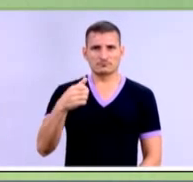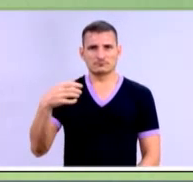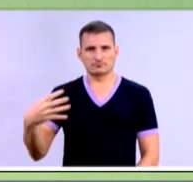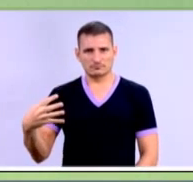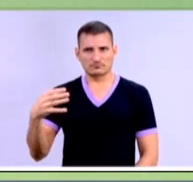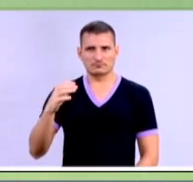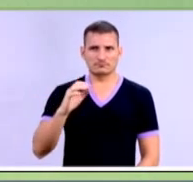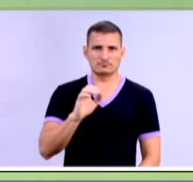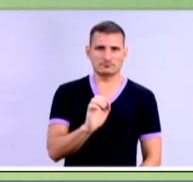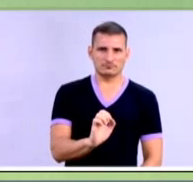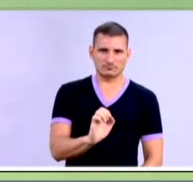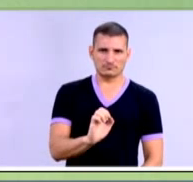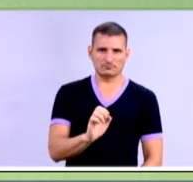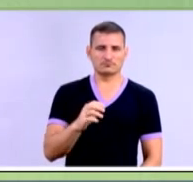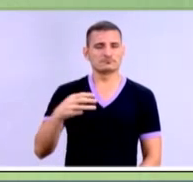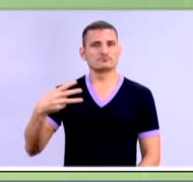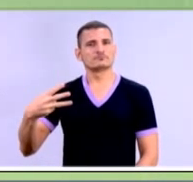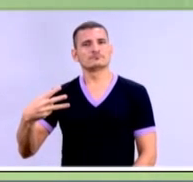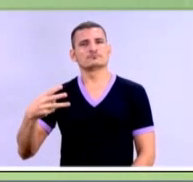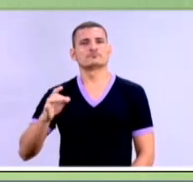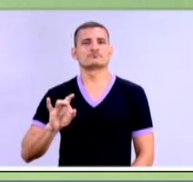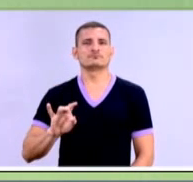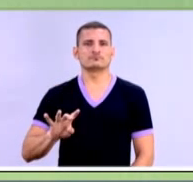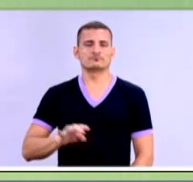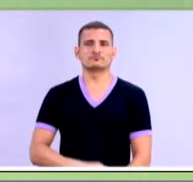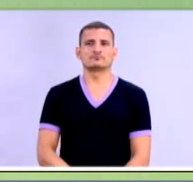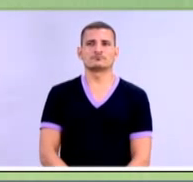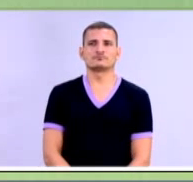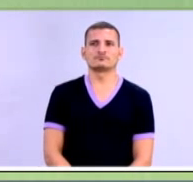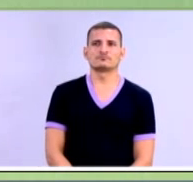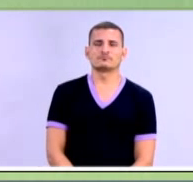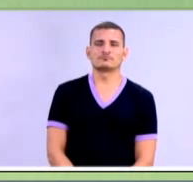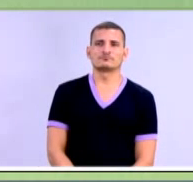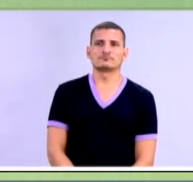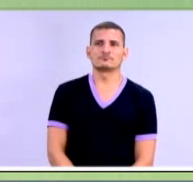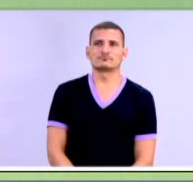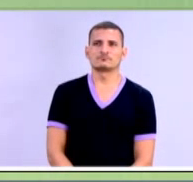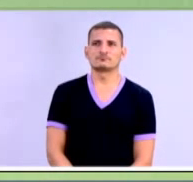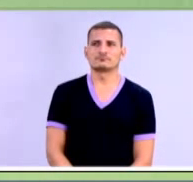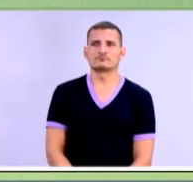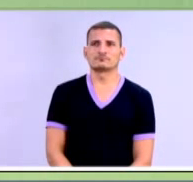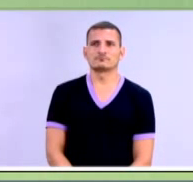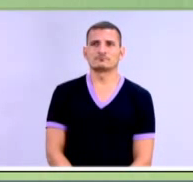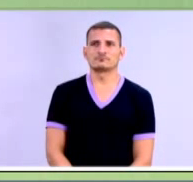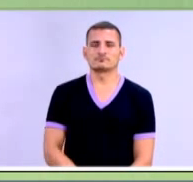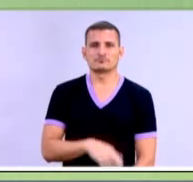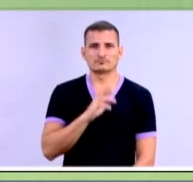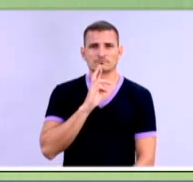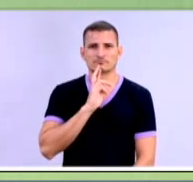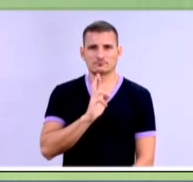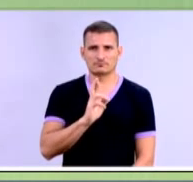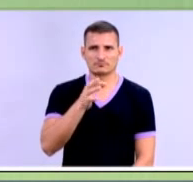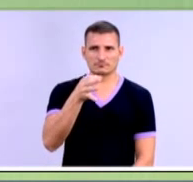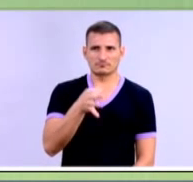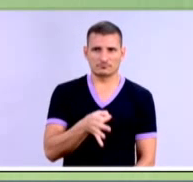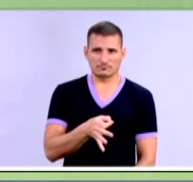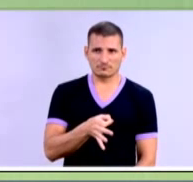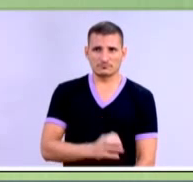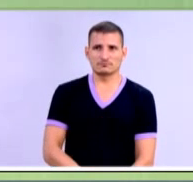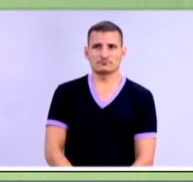E na letra E somente a questão assertiva 3. A resposta correta